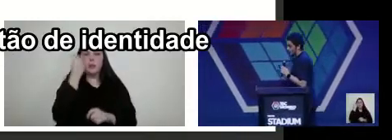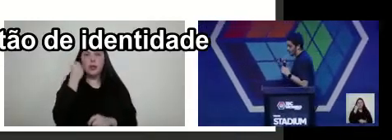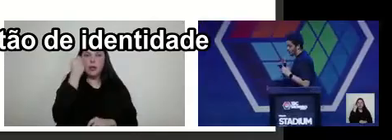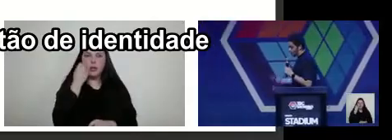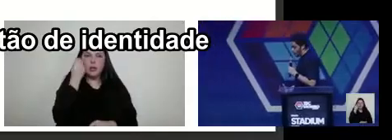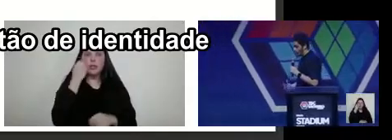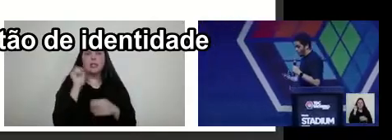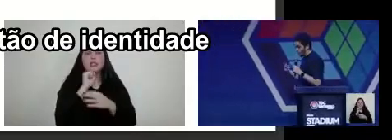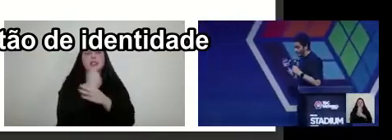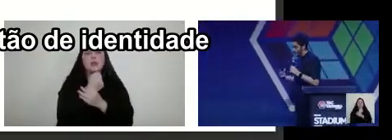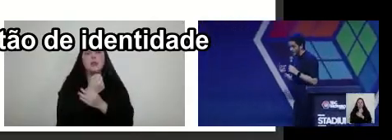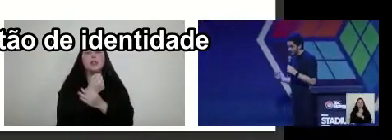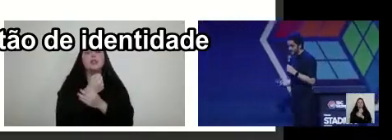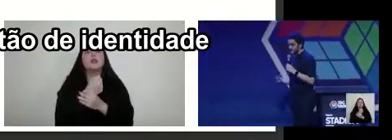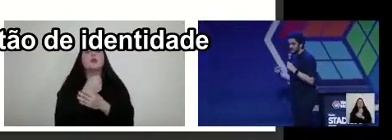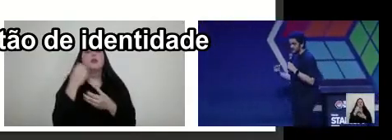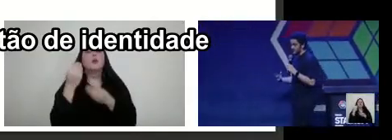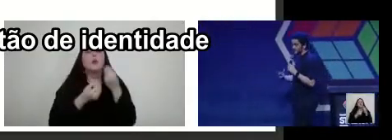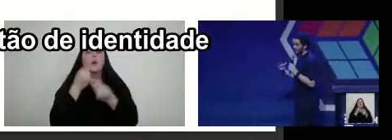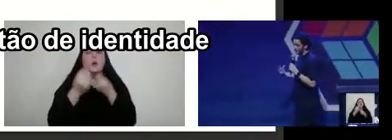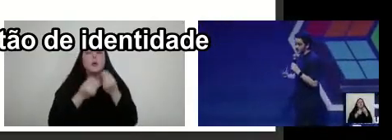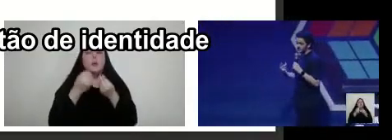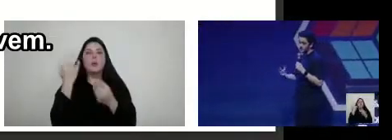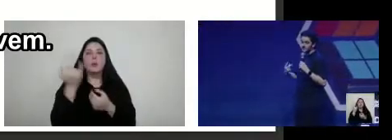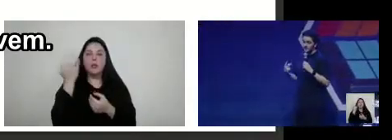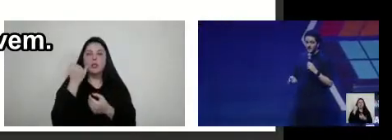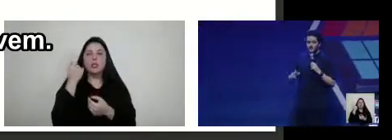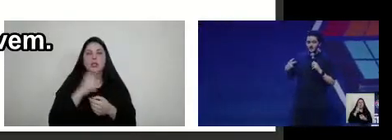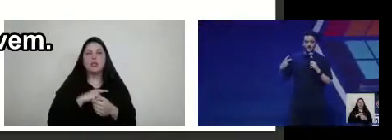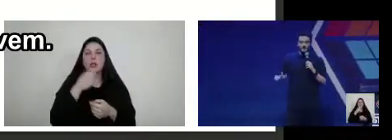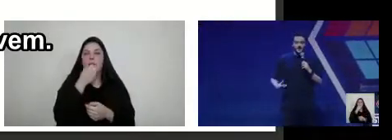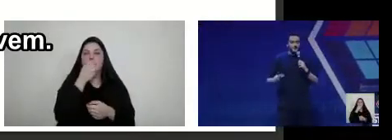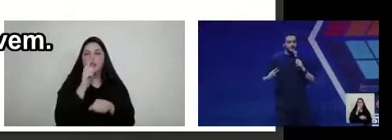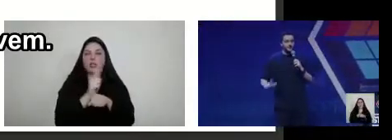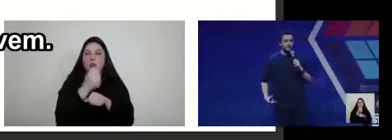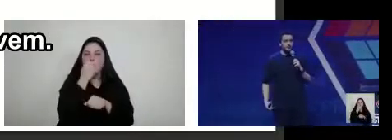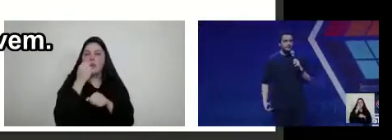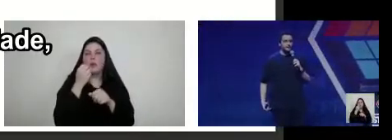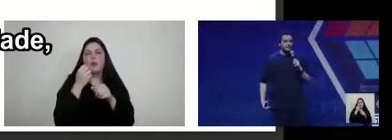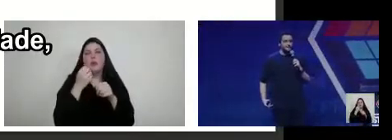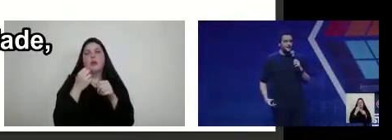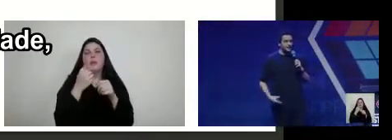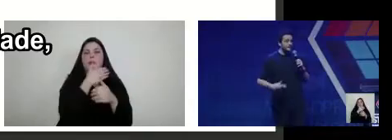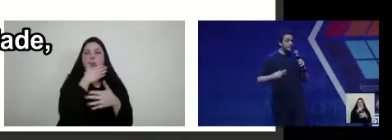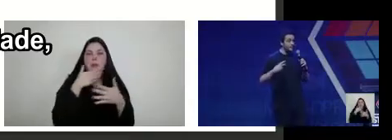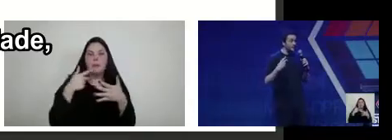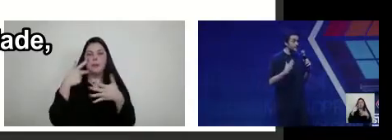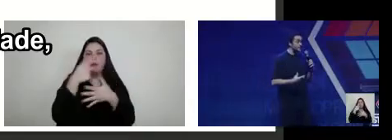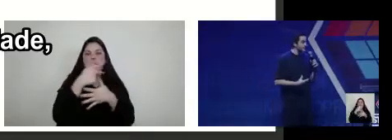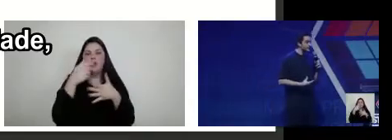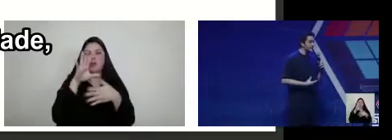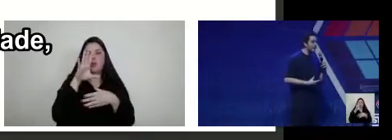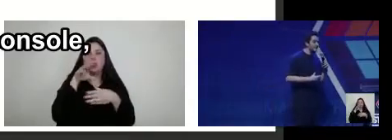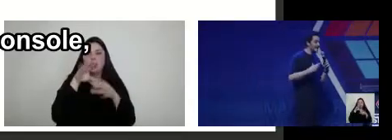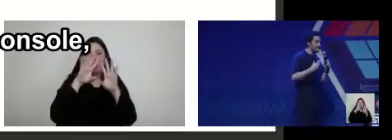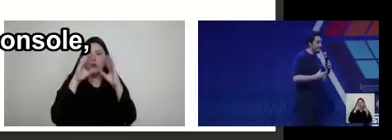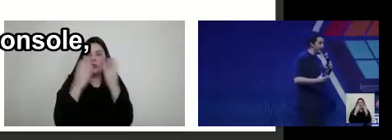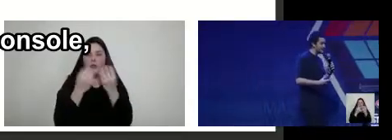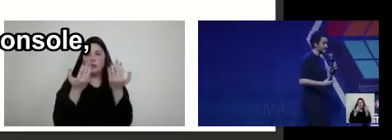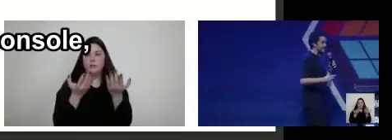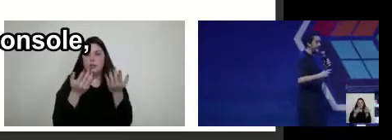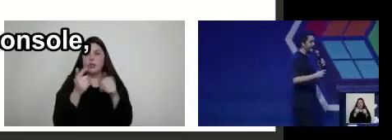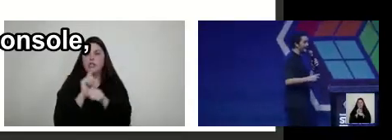segurança, a importância de você ter uma boa gestão de identidade e privilégios dentro da nuvem. Então, a gestão de identidades,